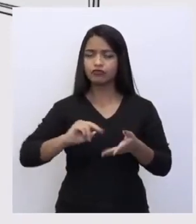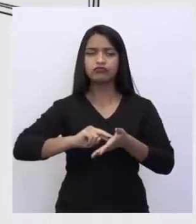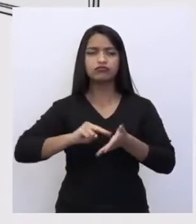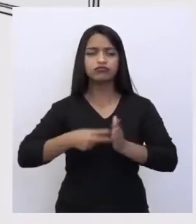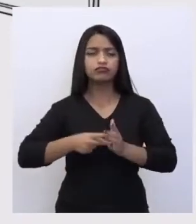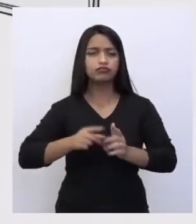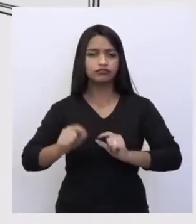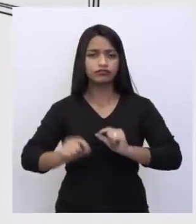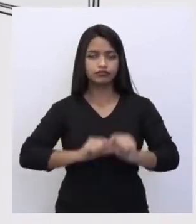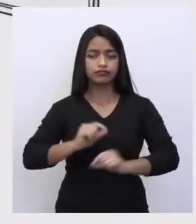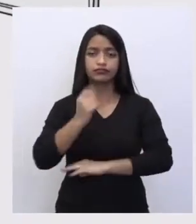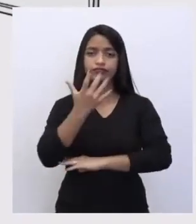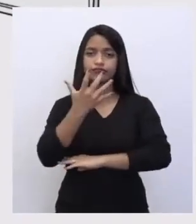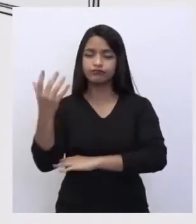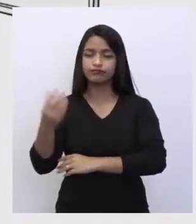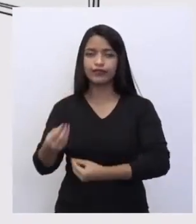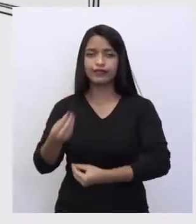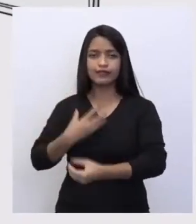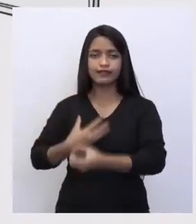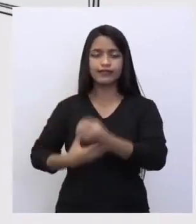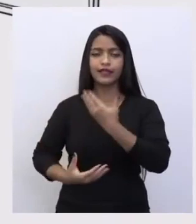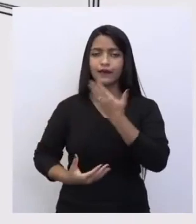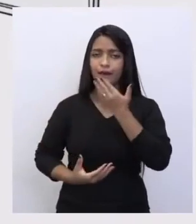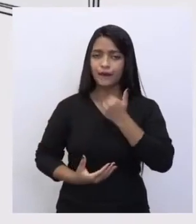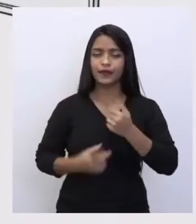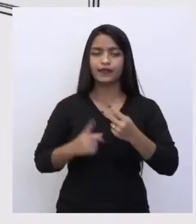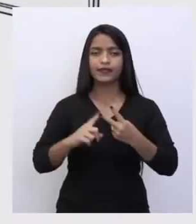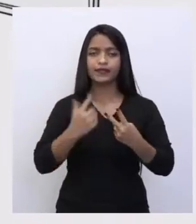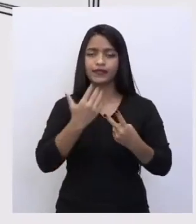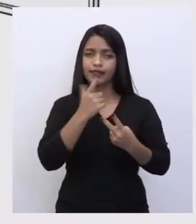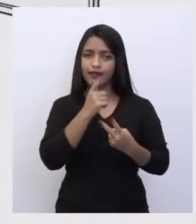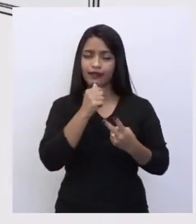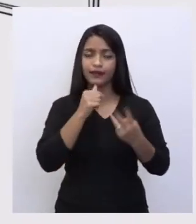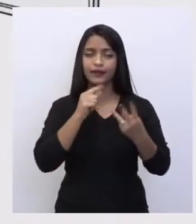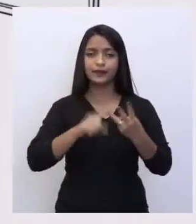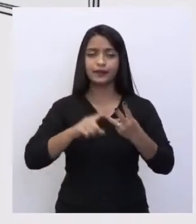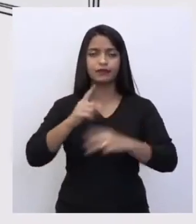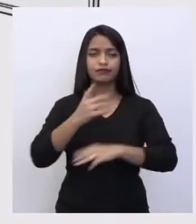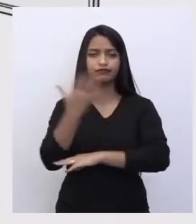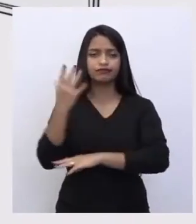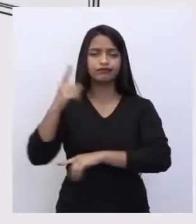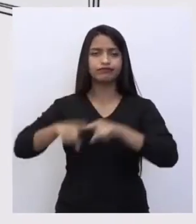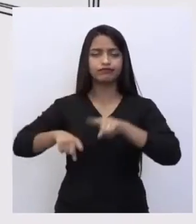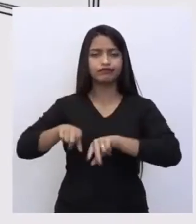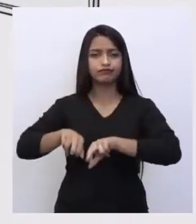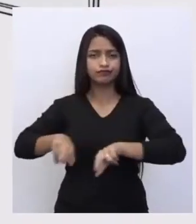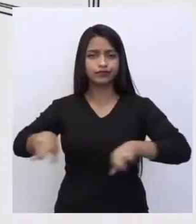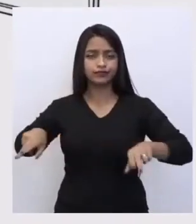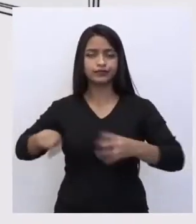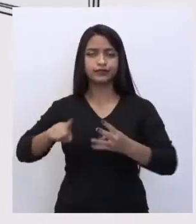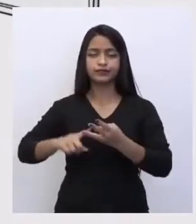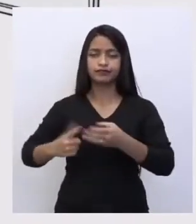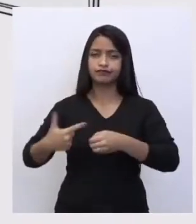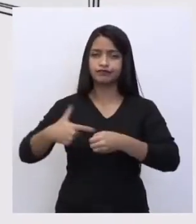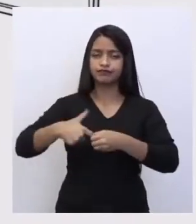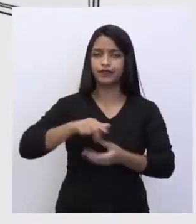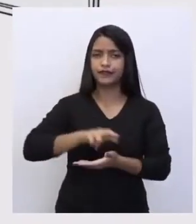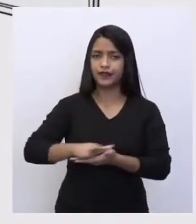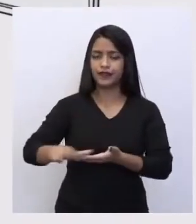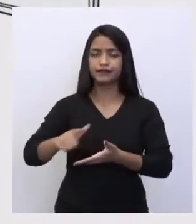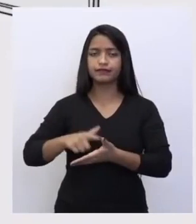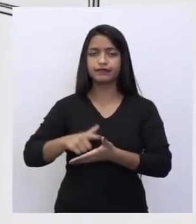capacidade da natureza nos prover alimentos, água, matéria-prima, biocombustível, recursos genéticos,